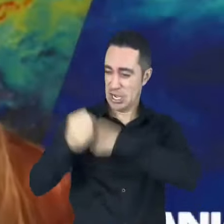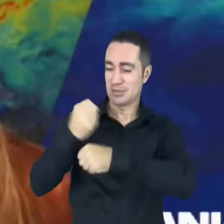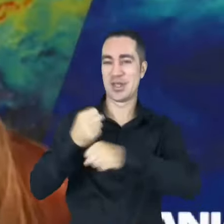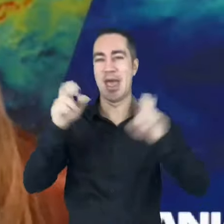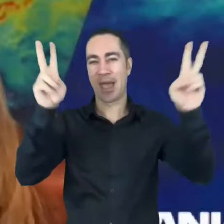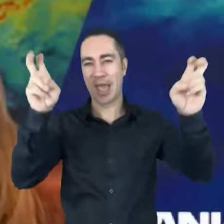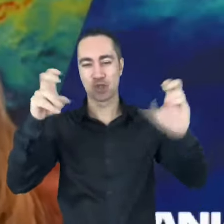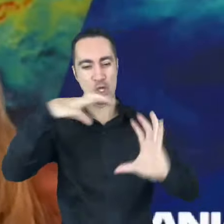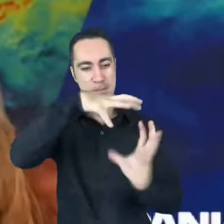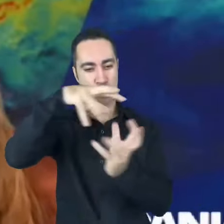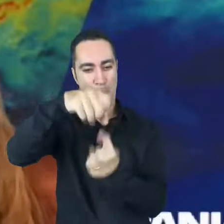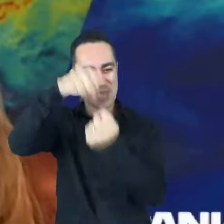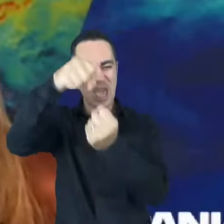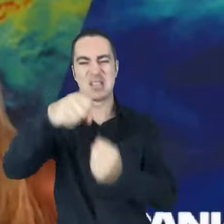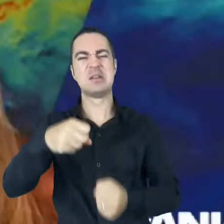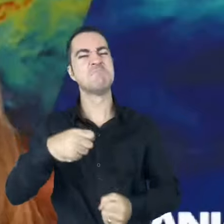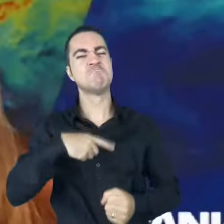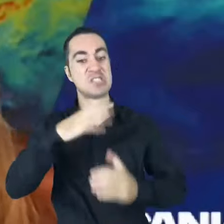bem desenvolvidas.